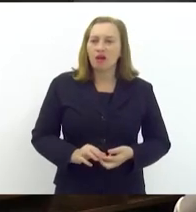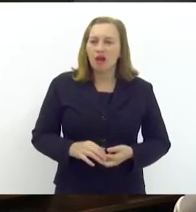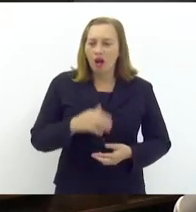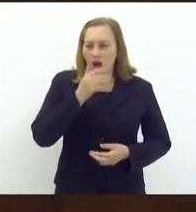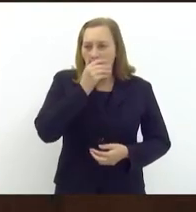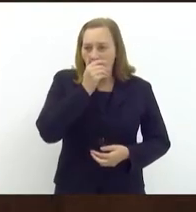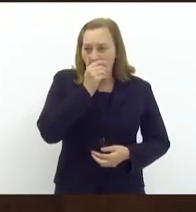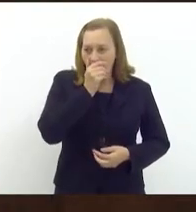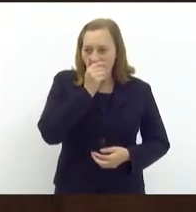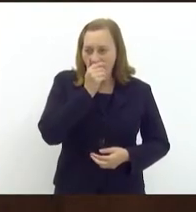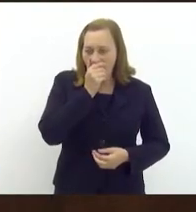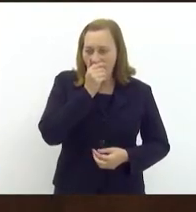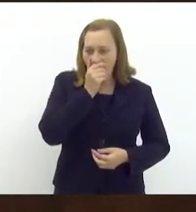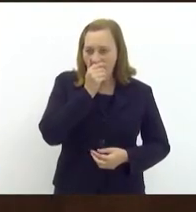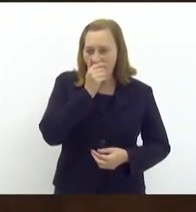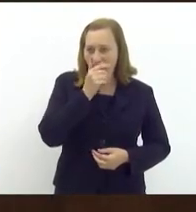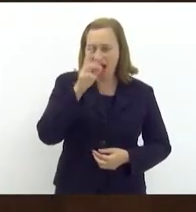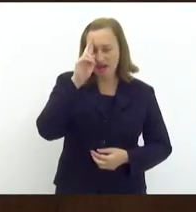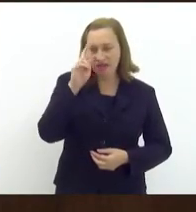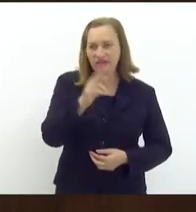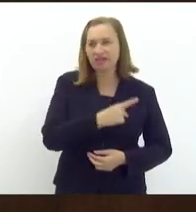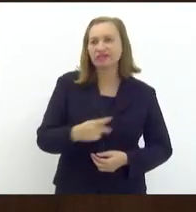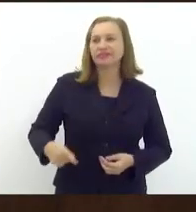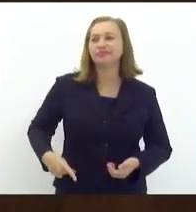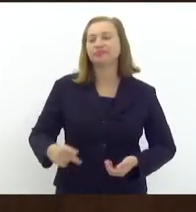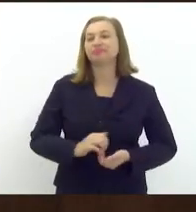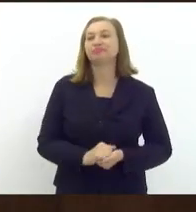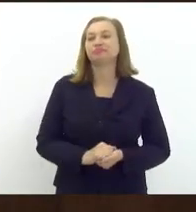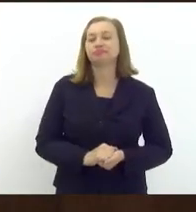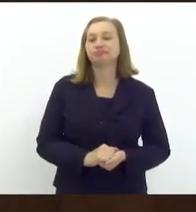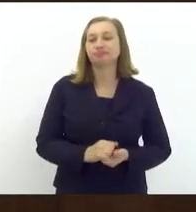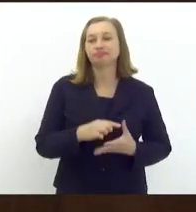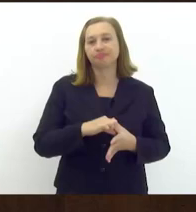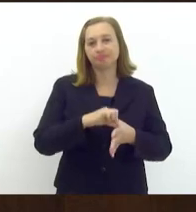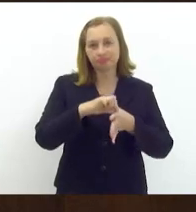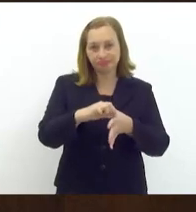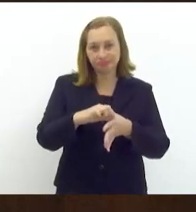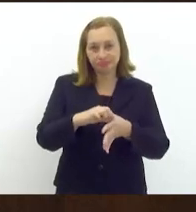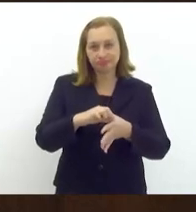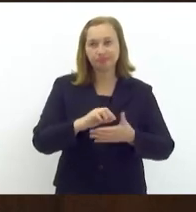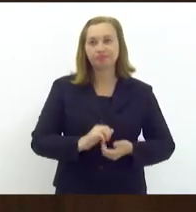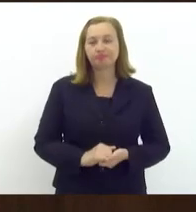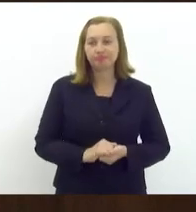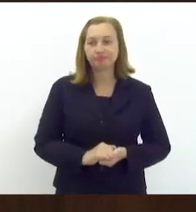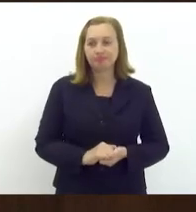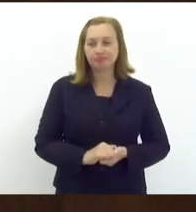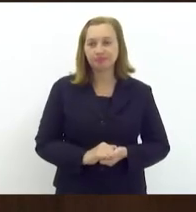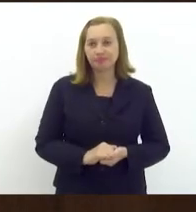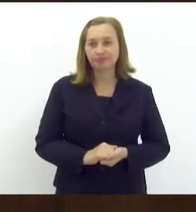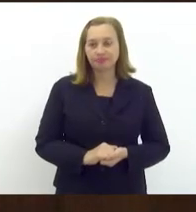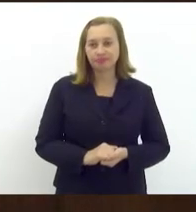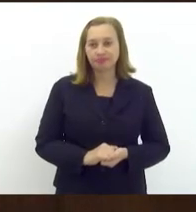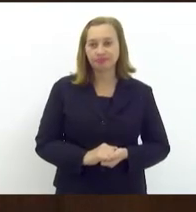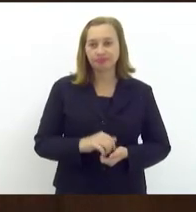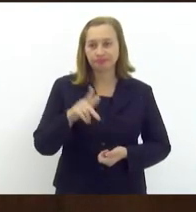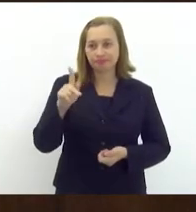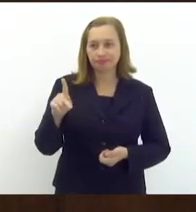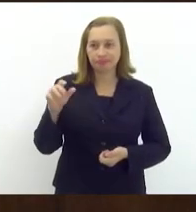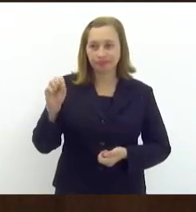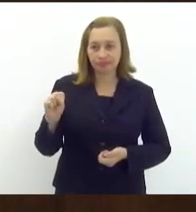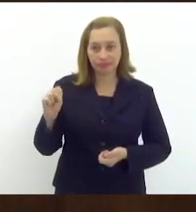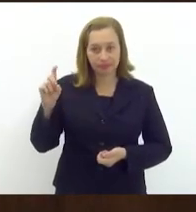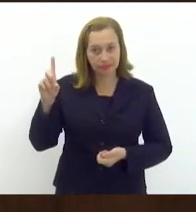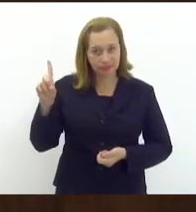presidente como líder de parte da bancada do PSD